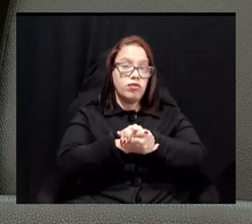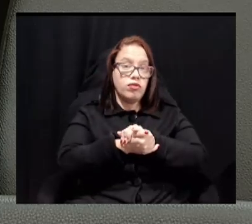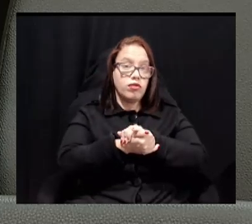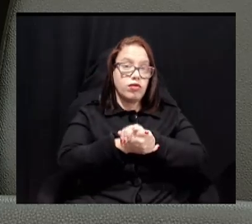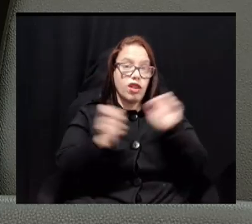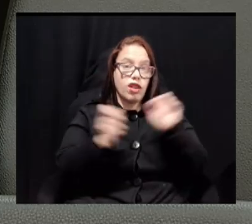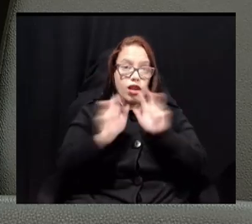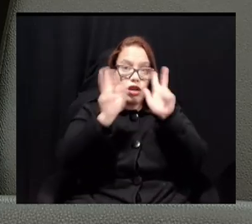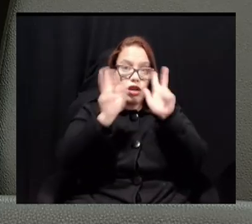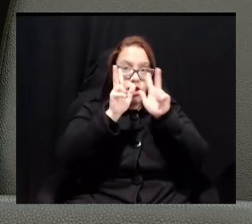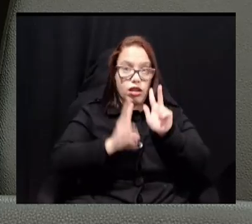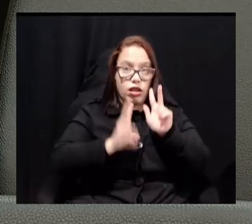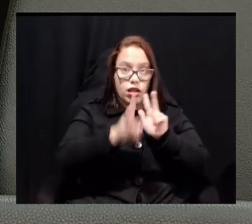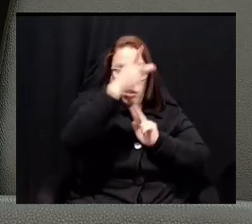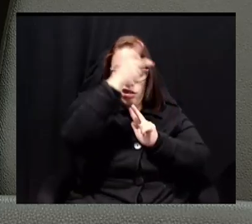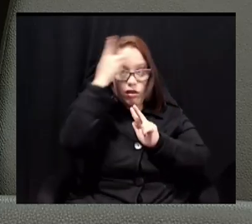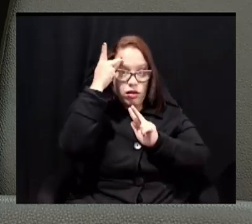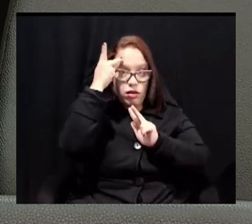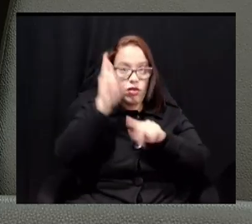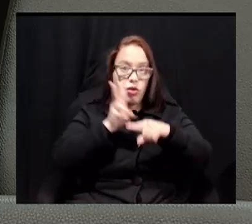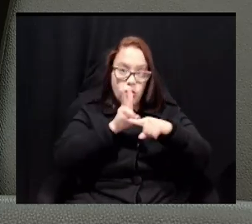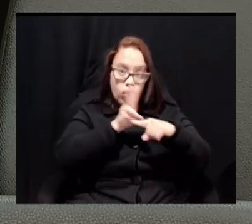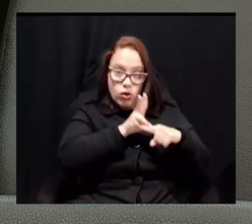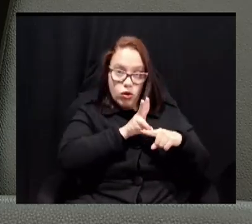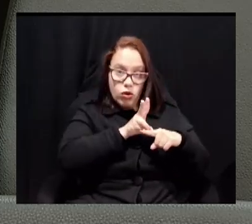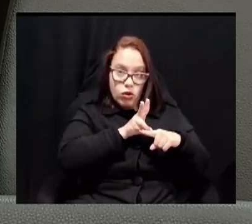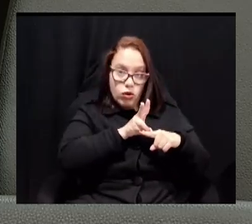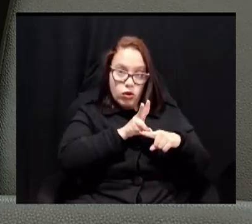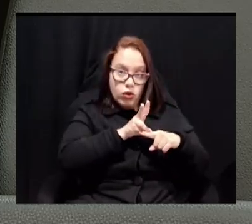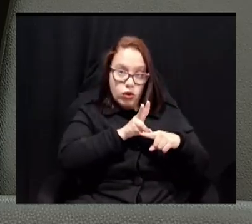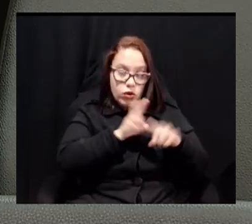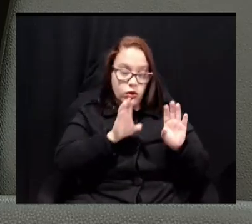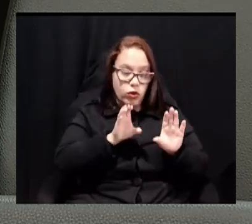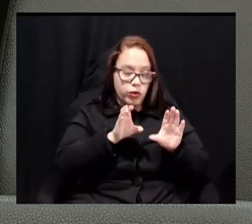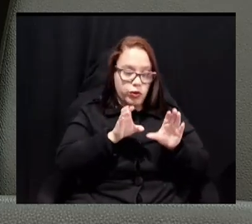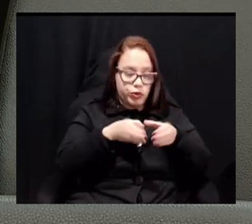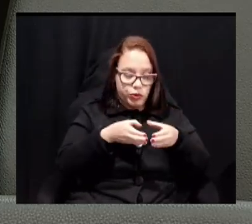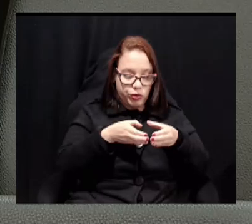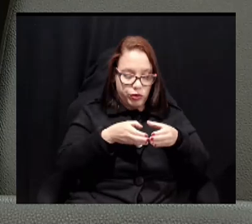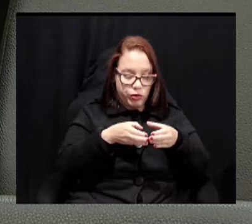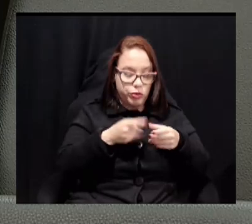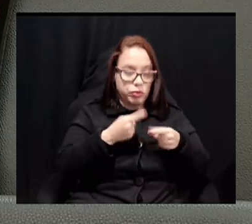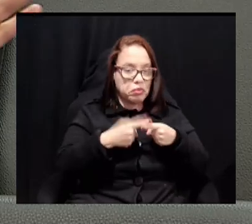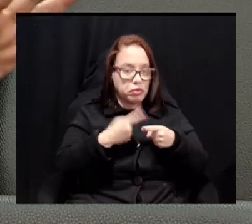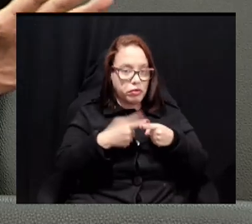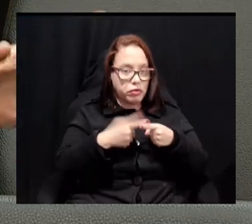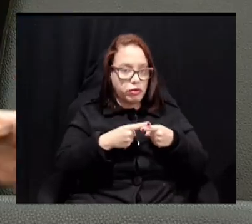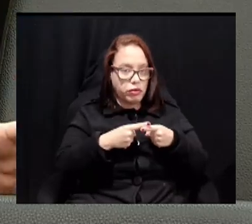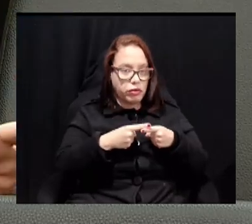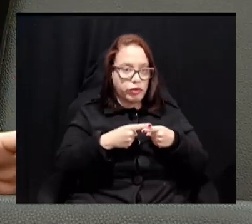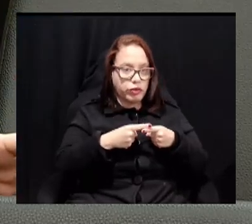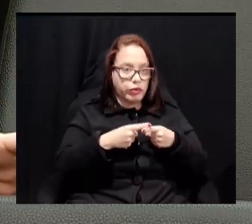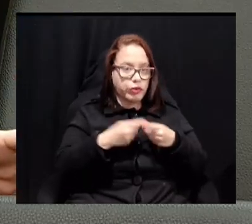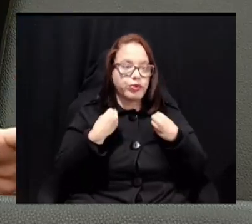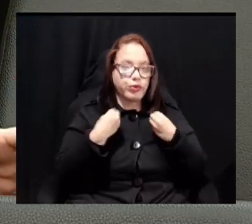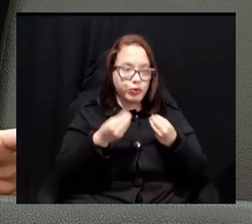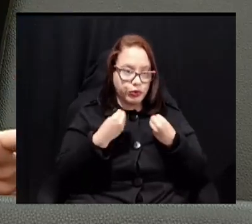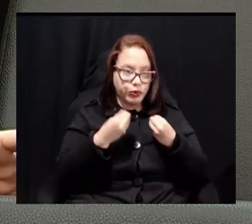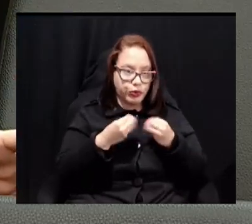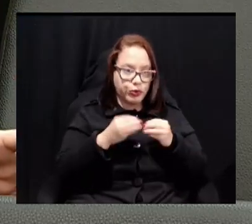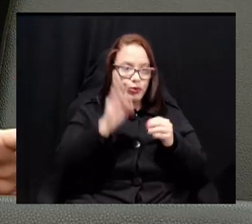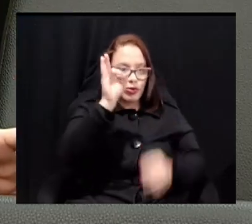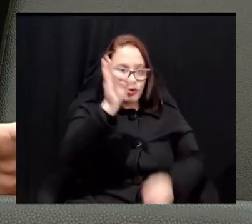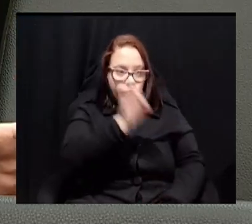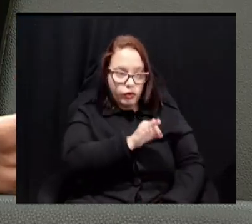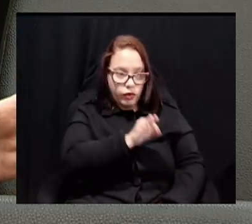a pessoa no cuidado com o coletivo como um todo. Porque, como é uma porcentagem dos assentos que